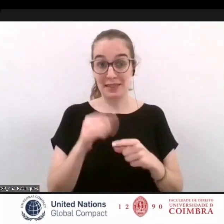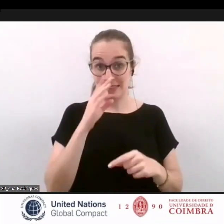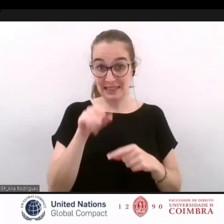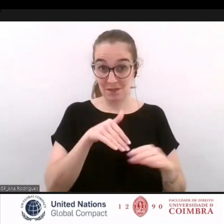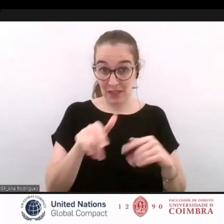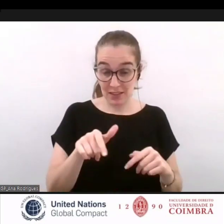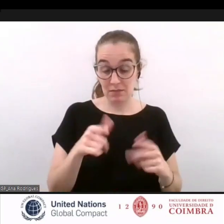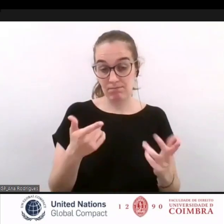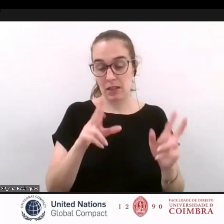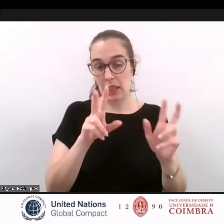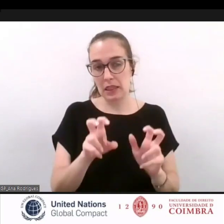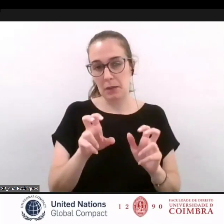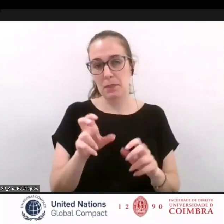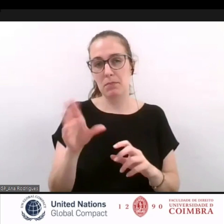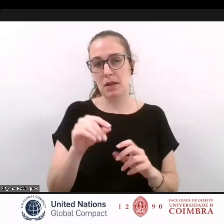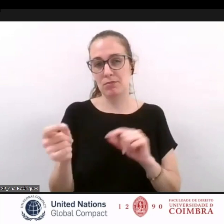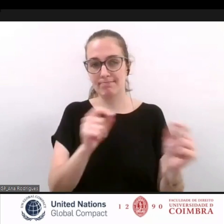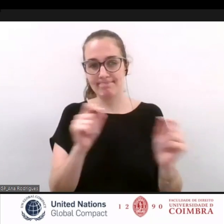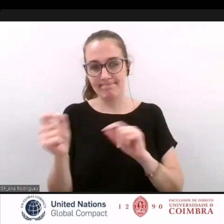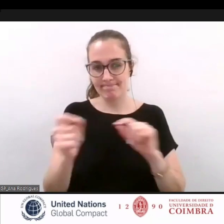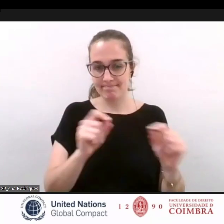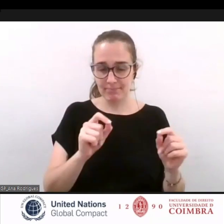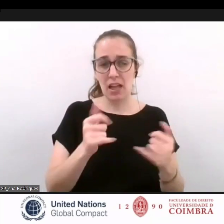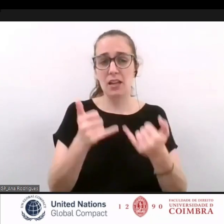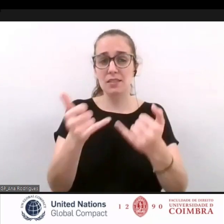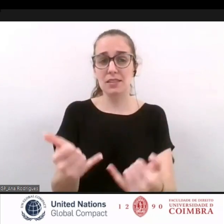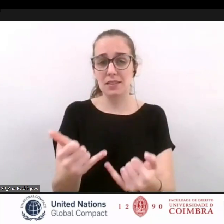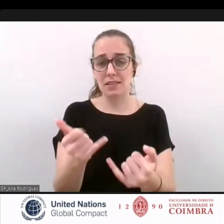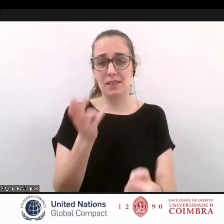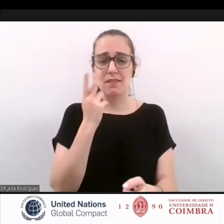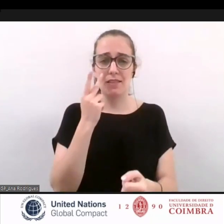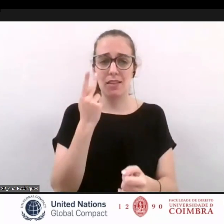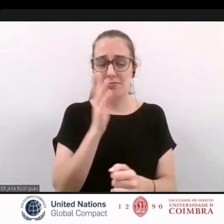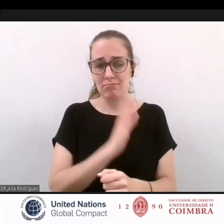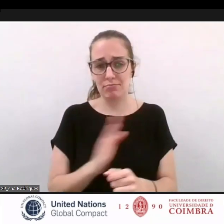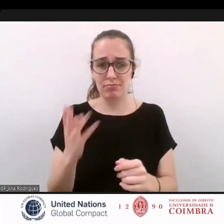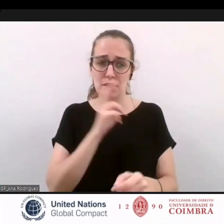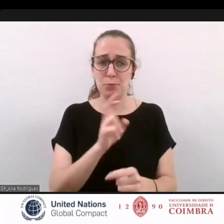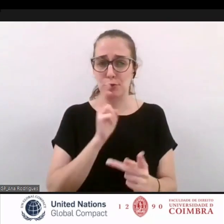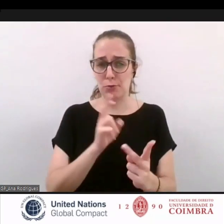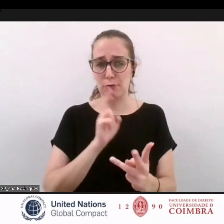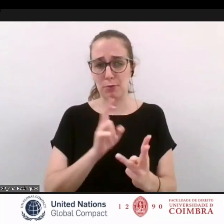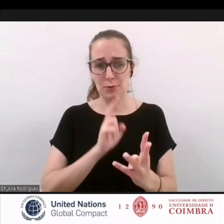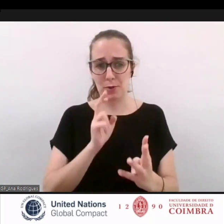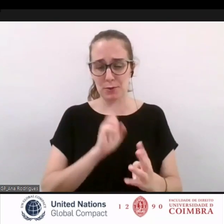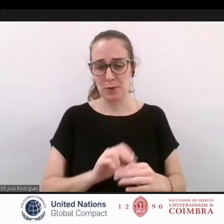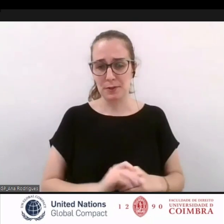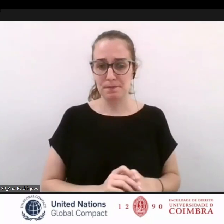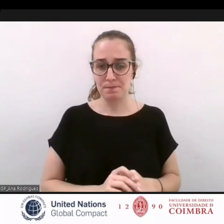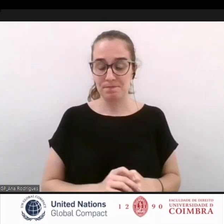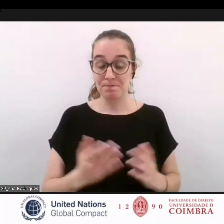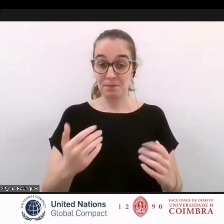estas questões sejam discutidas numa primeira fase e para que as respostas sejam dadas. E